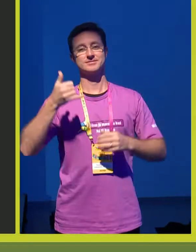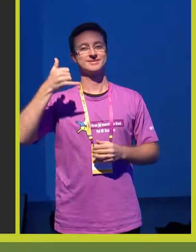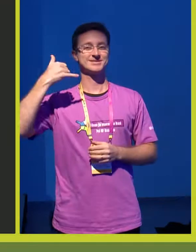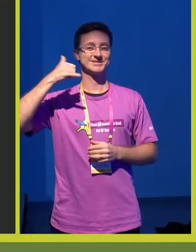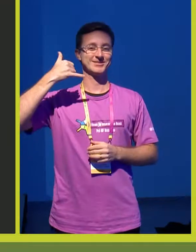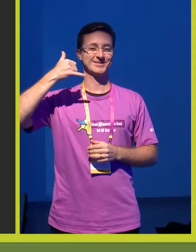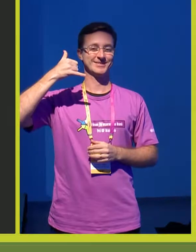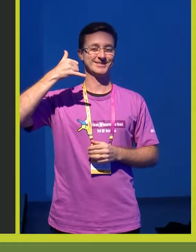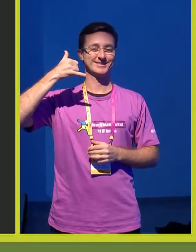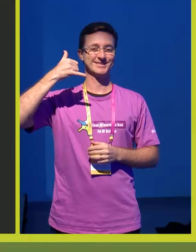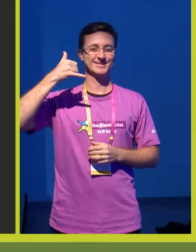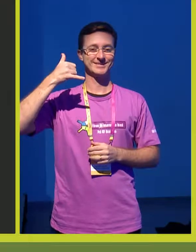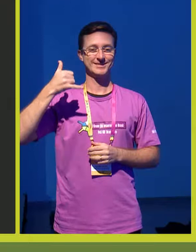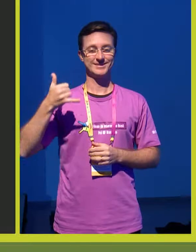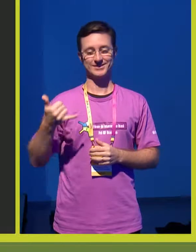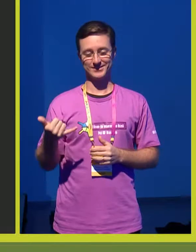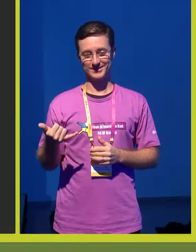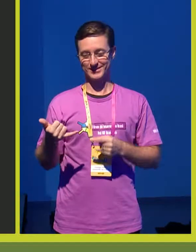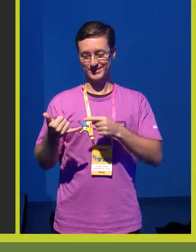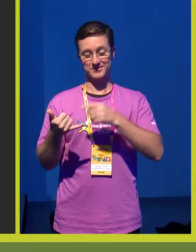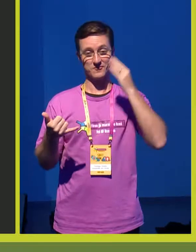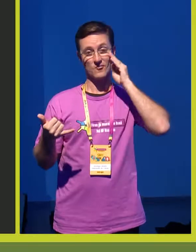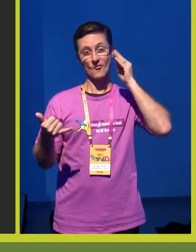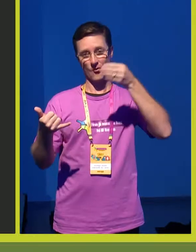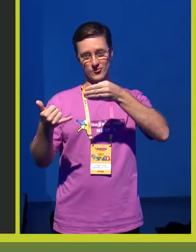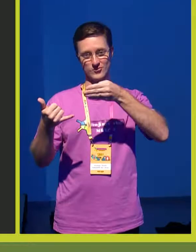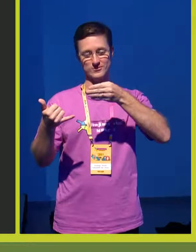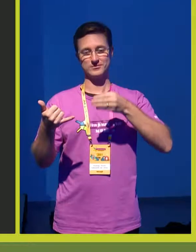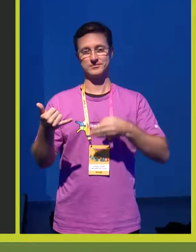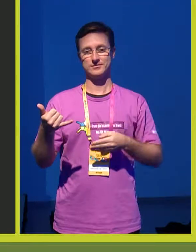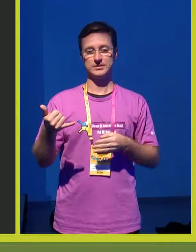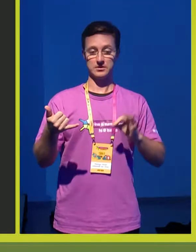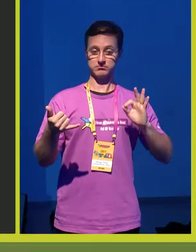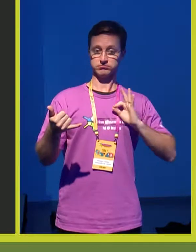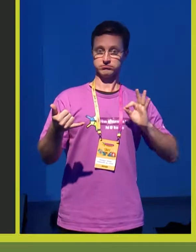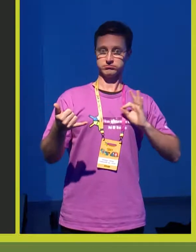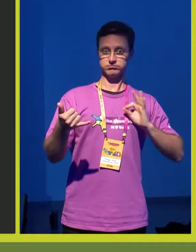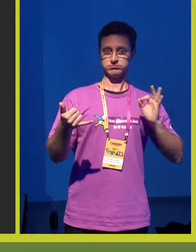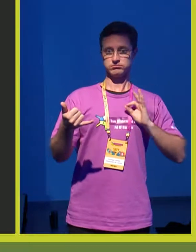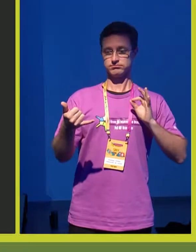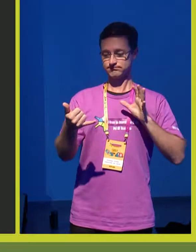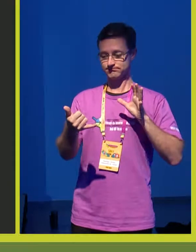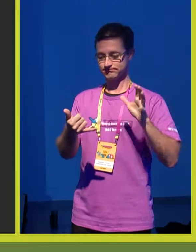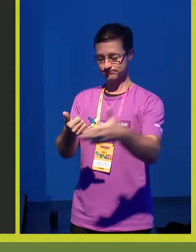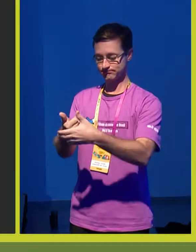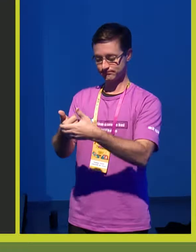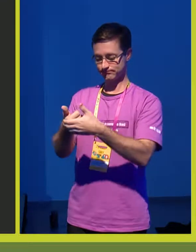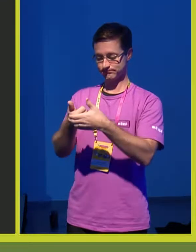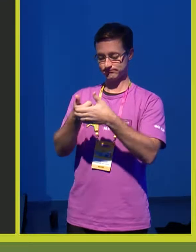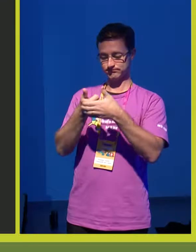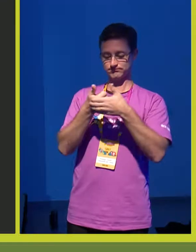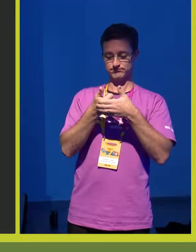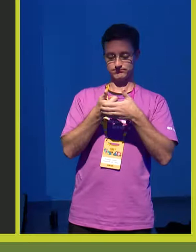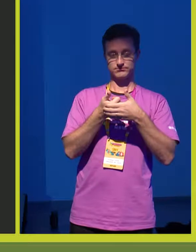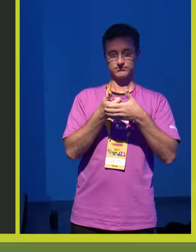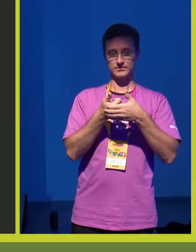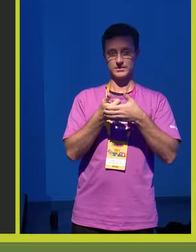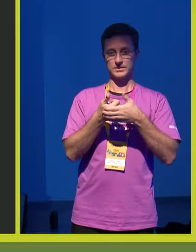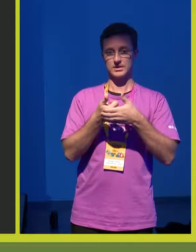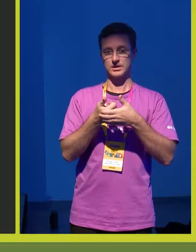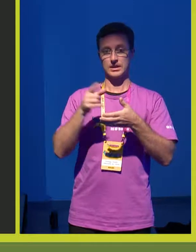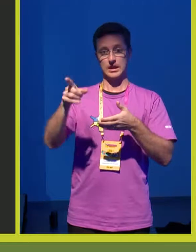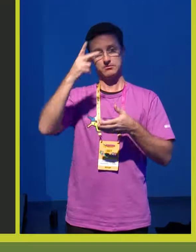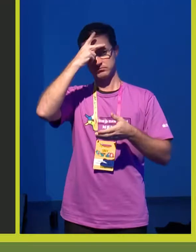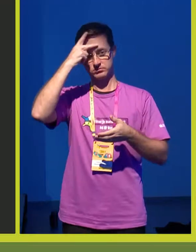aqui na minha apresentação. Bem, a polícia apreendeu um celular com uma pessoa em